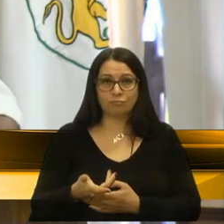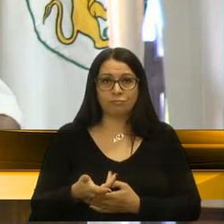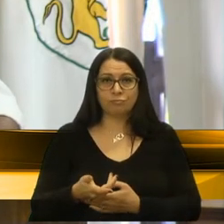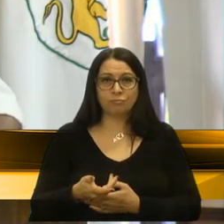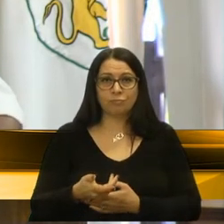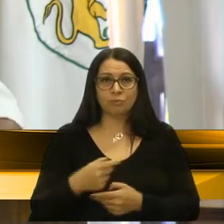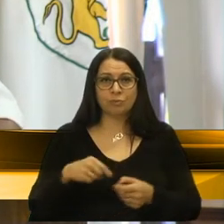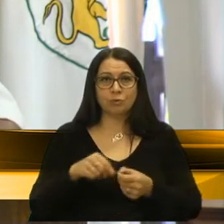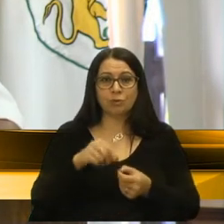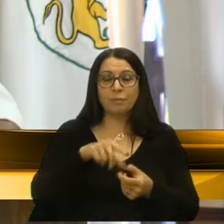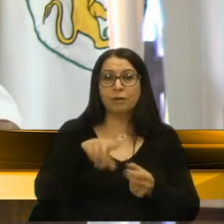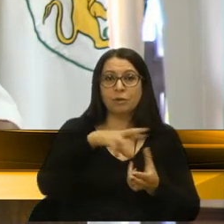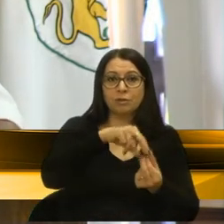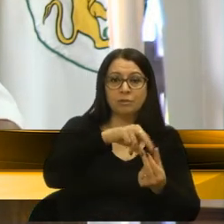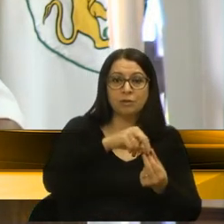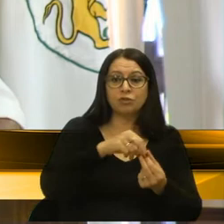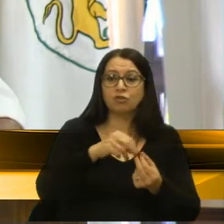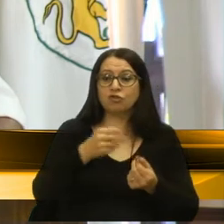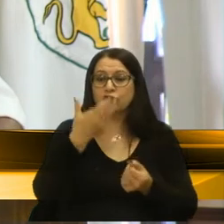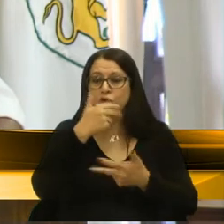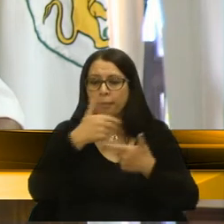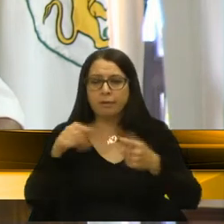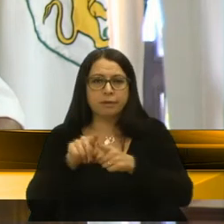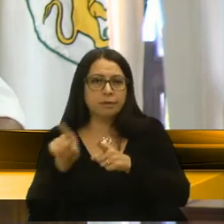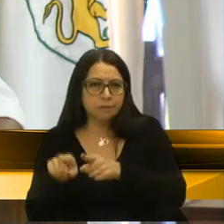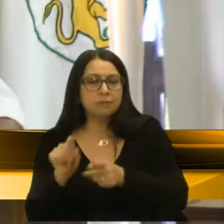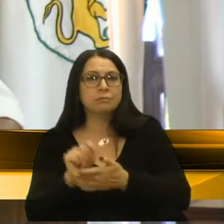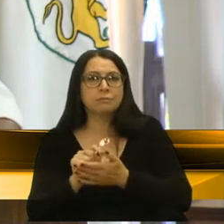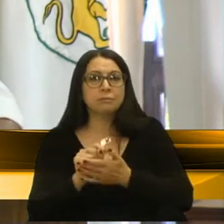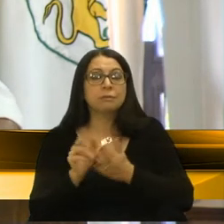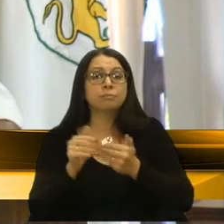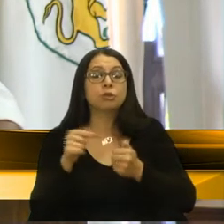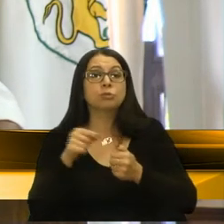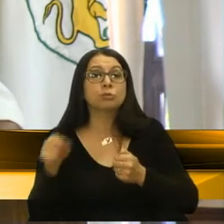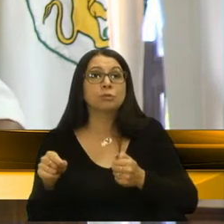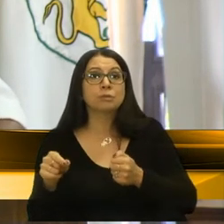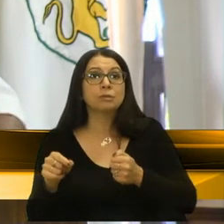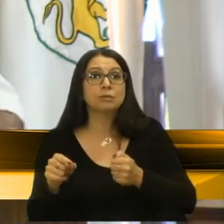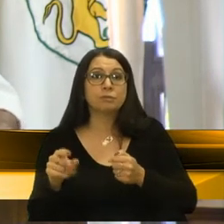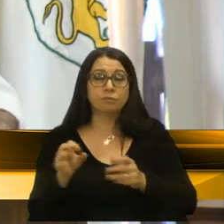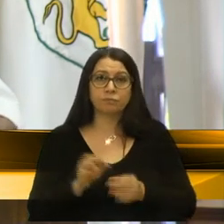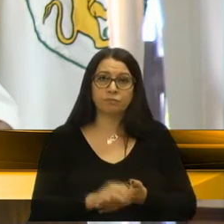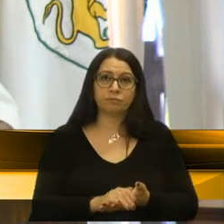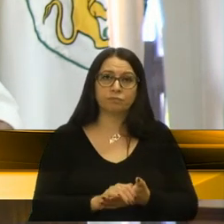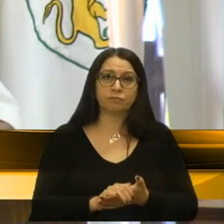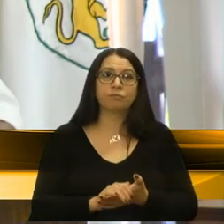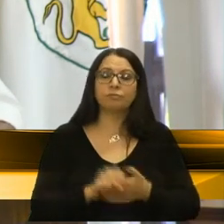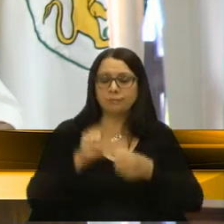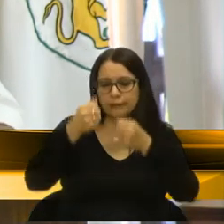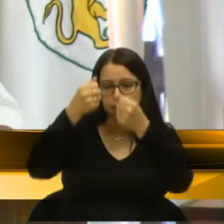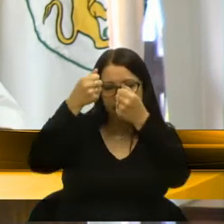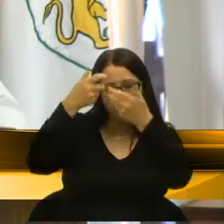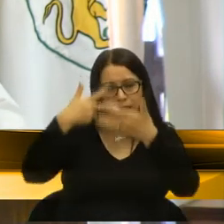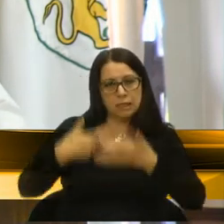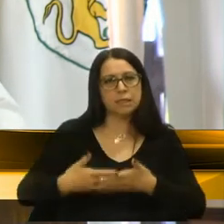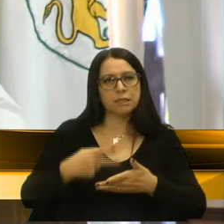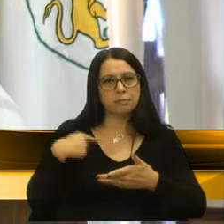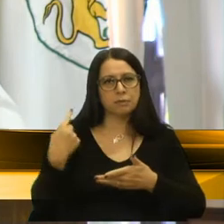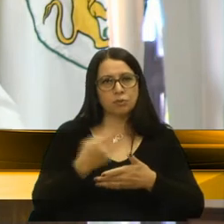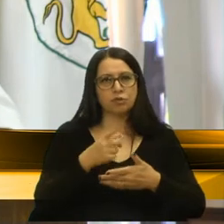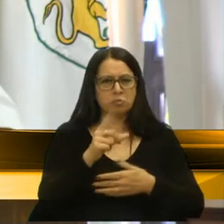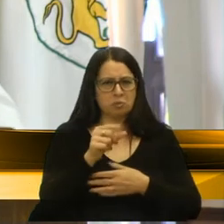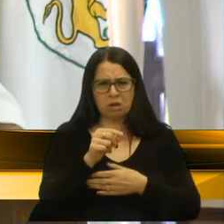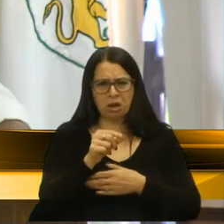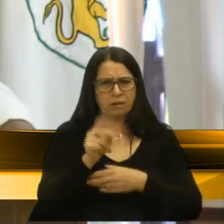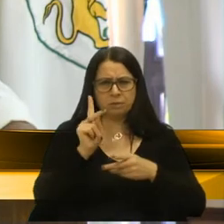ainda, como seletivo. Quem é que me solicitaram isso? De prontamente, eu expliquei aos moradores, estavam lá uns 10